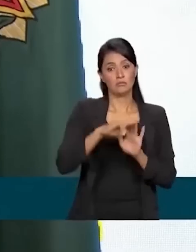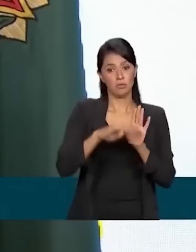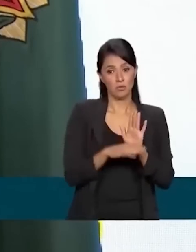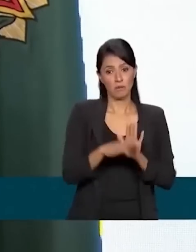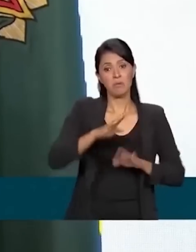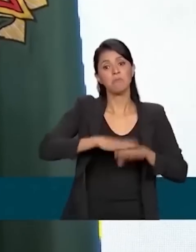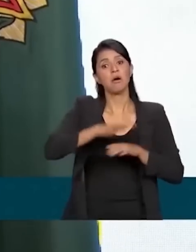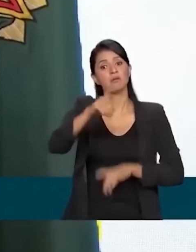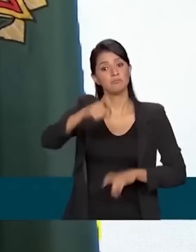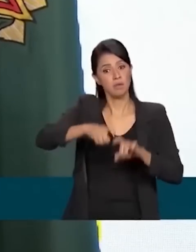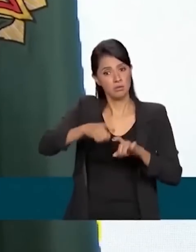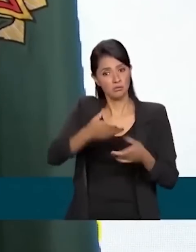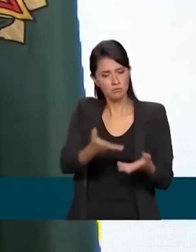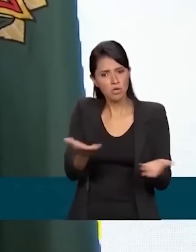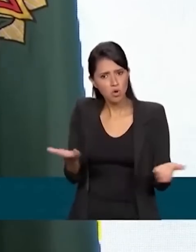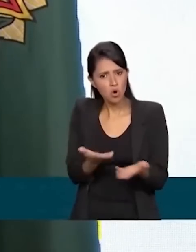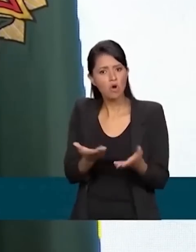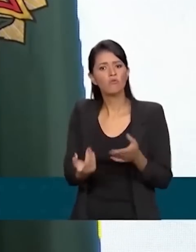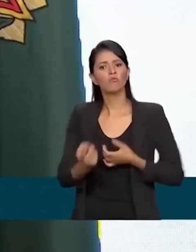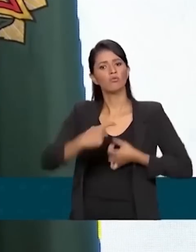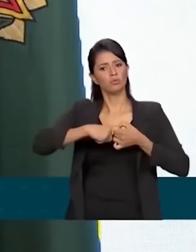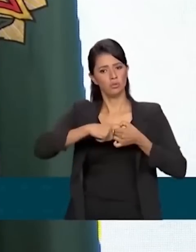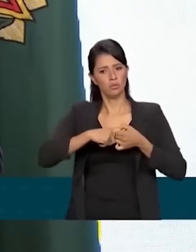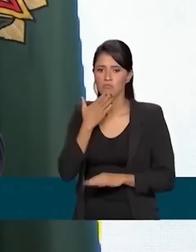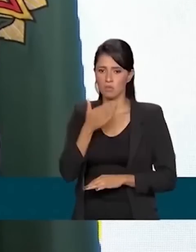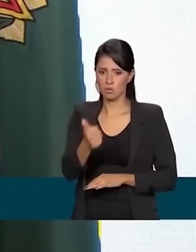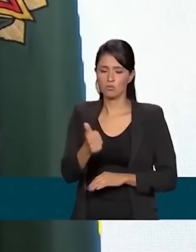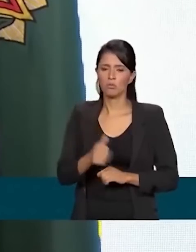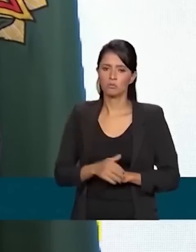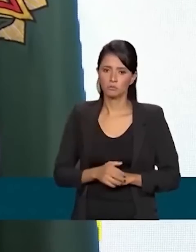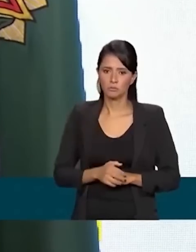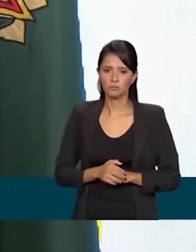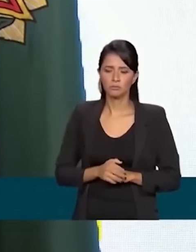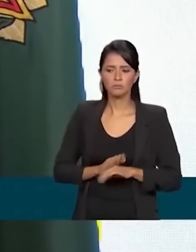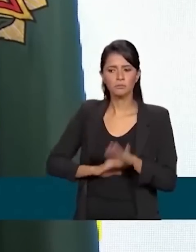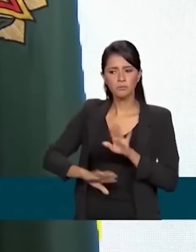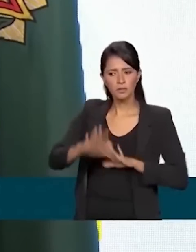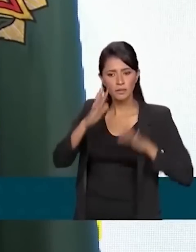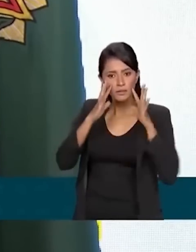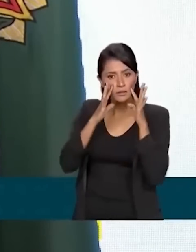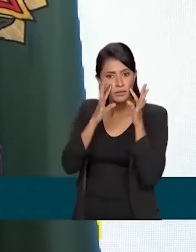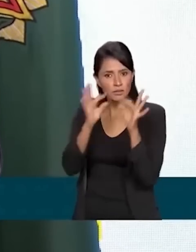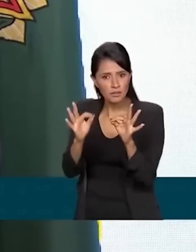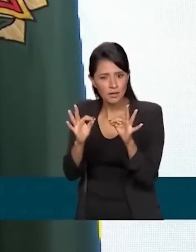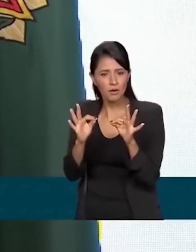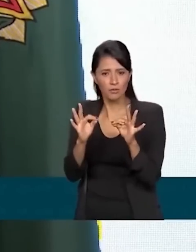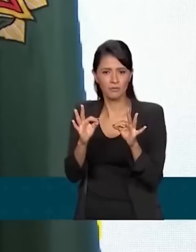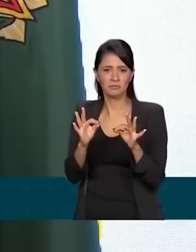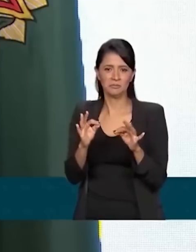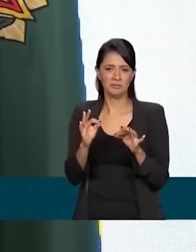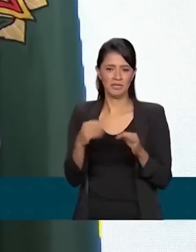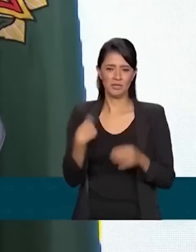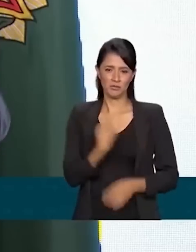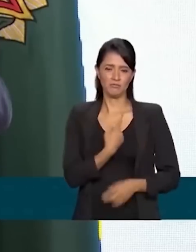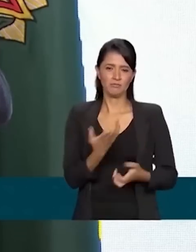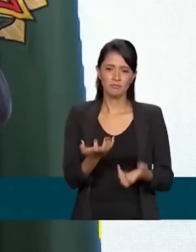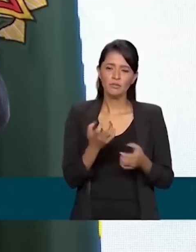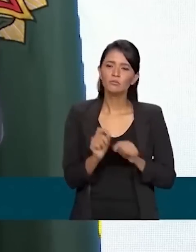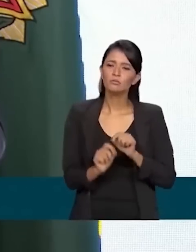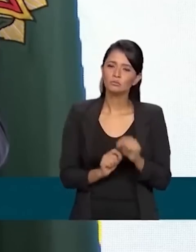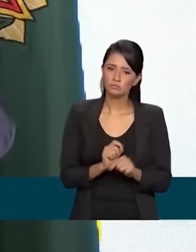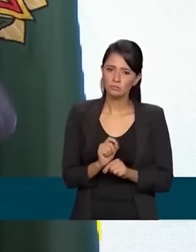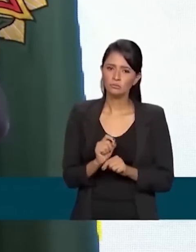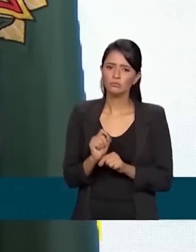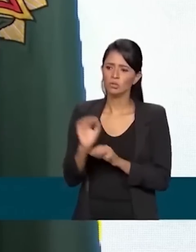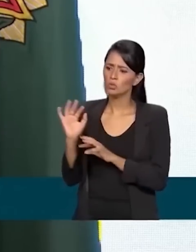Ele está voltando agora com um cuidado excepcional, um cuidado muito grande. Nós queremos